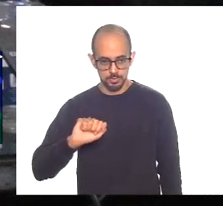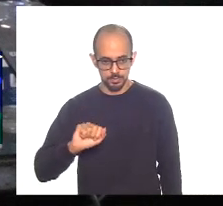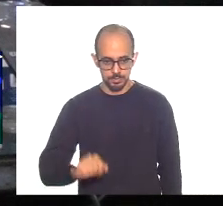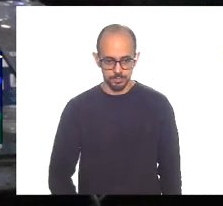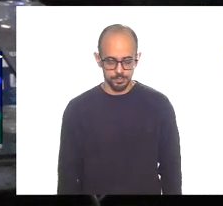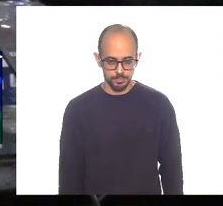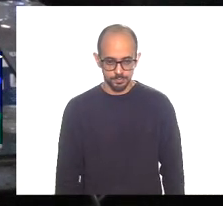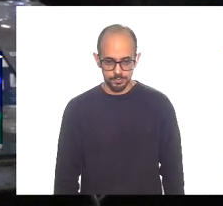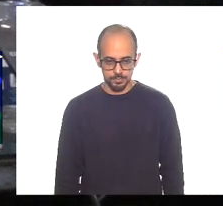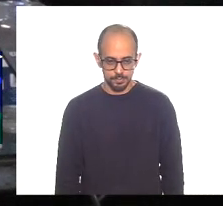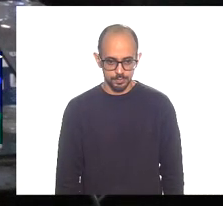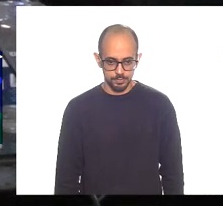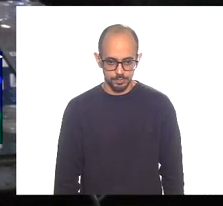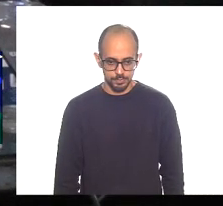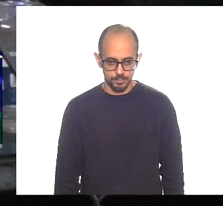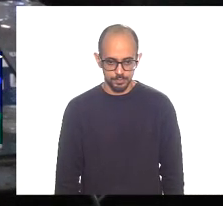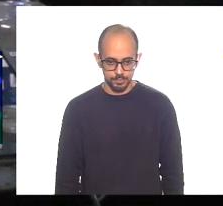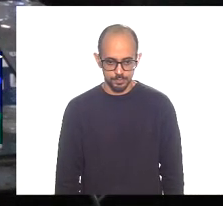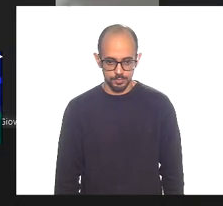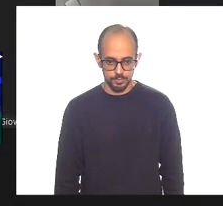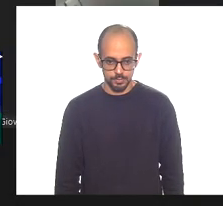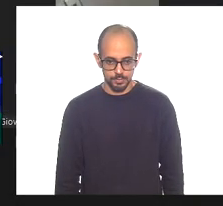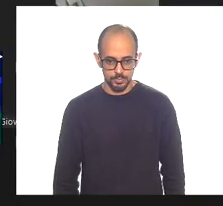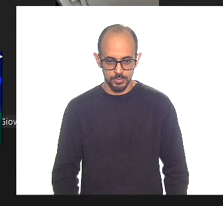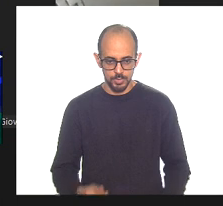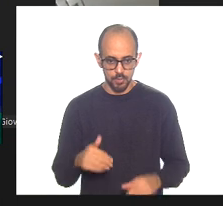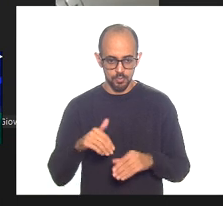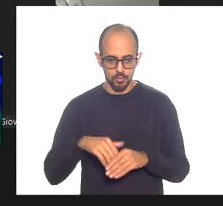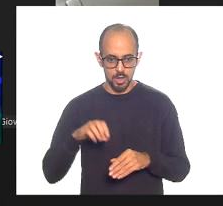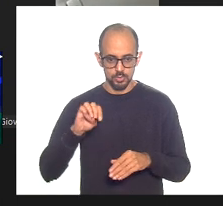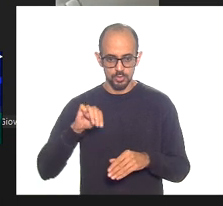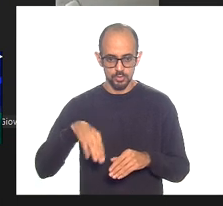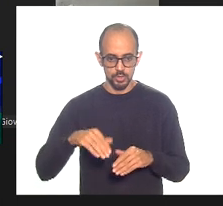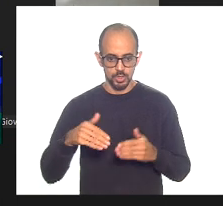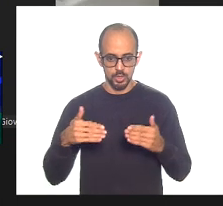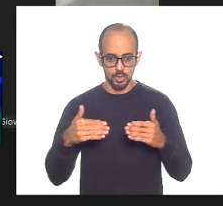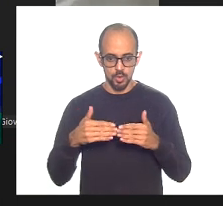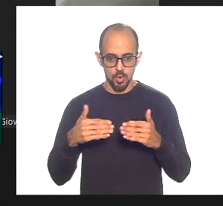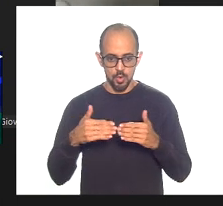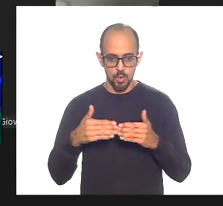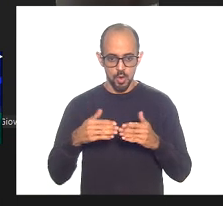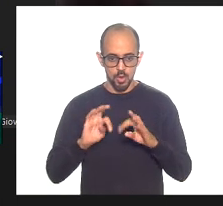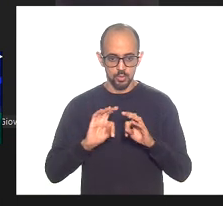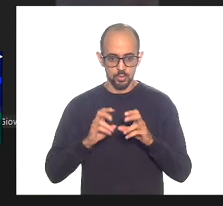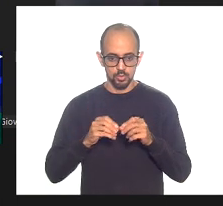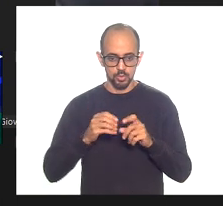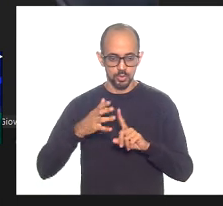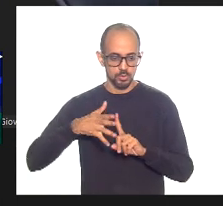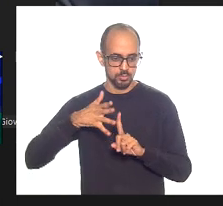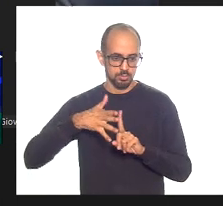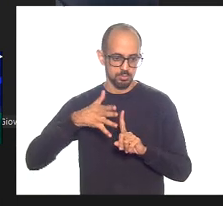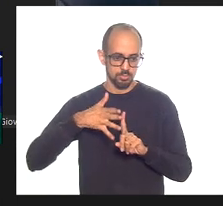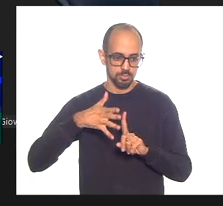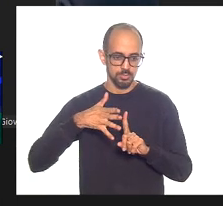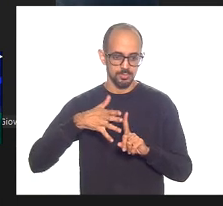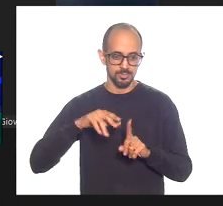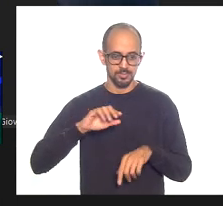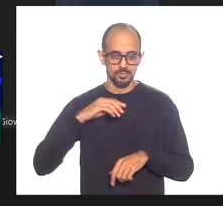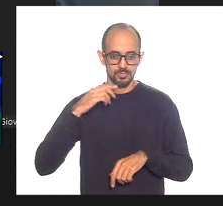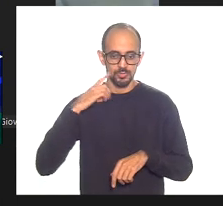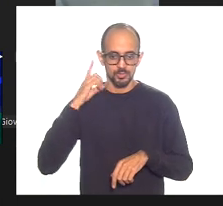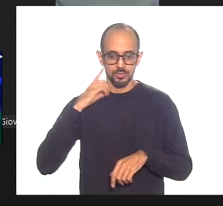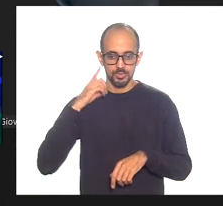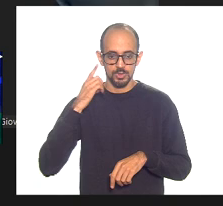a deputada Lucinha queria voltar para corrente concordando com as palavras do deputado Playboy